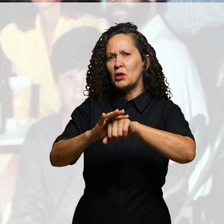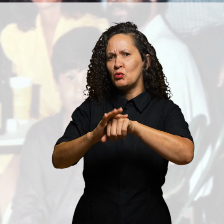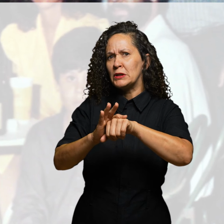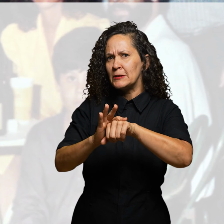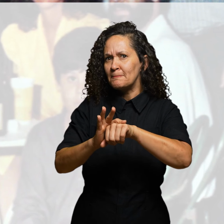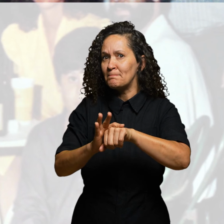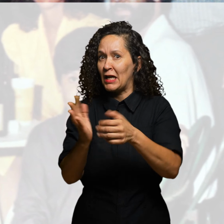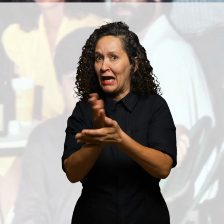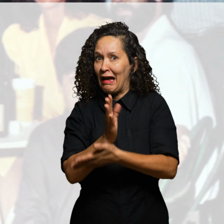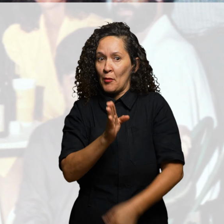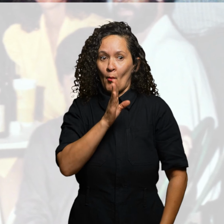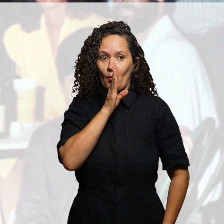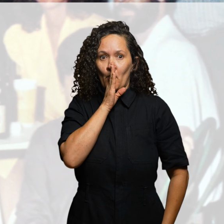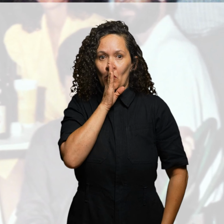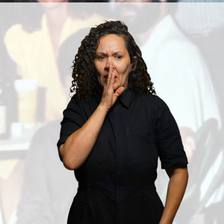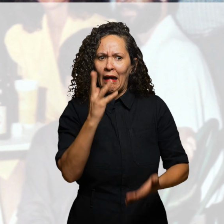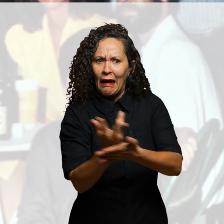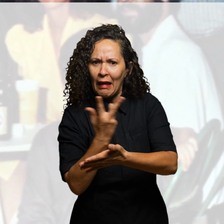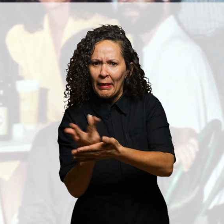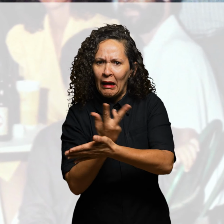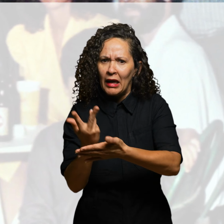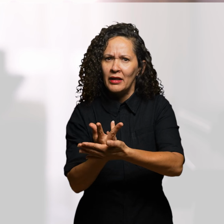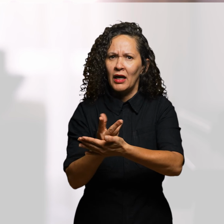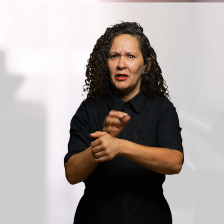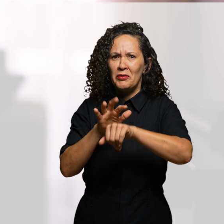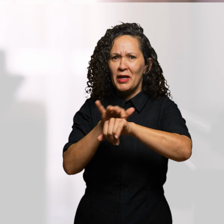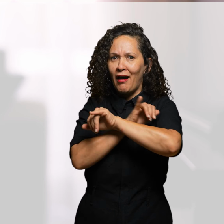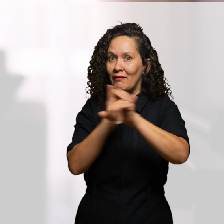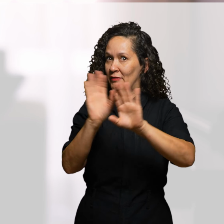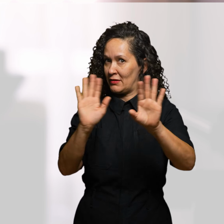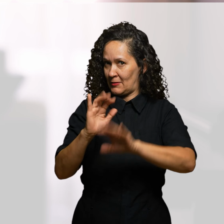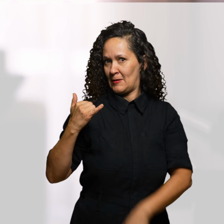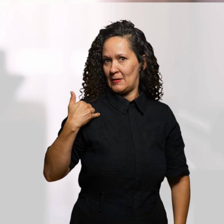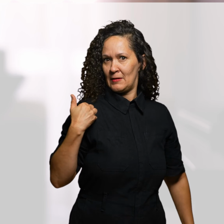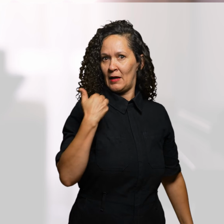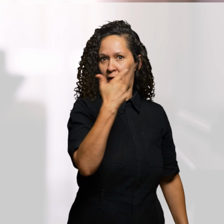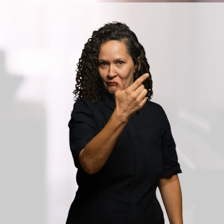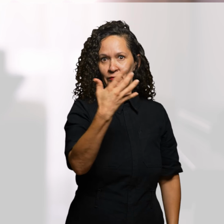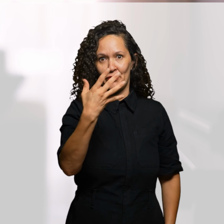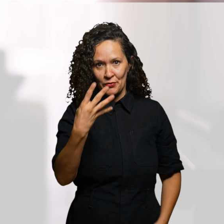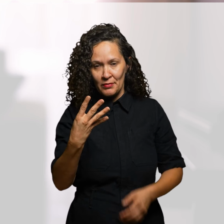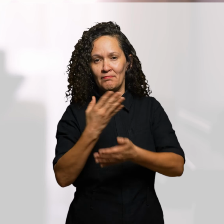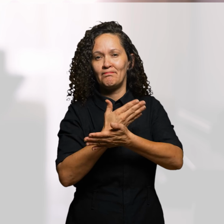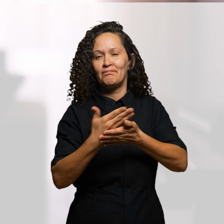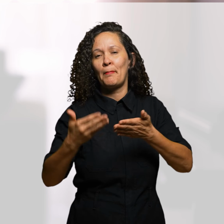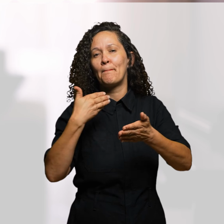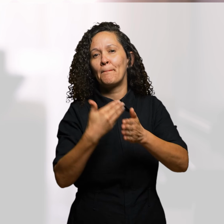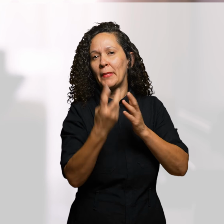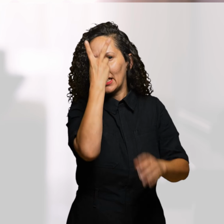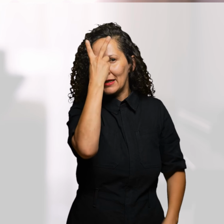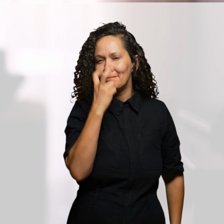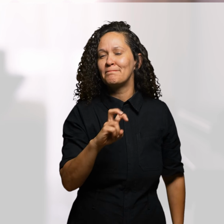Você está ali fazendo tudo errado e ela não está te falando, olha, freia. E aí aos 24 anos eu comecei a perder a visão.